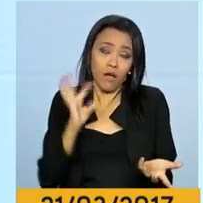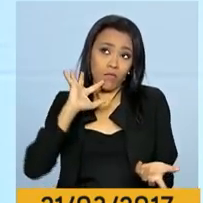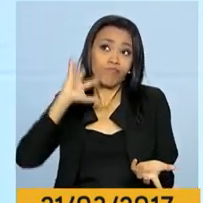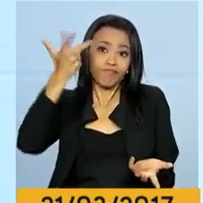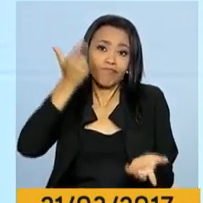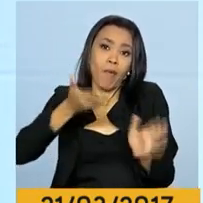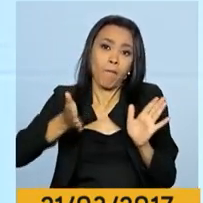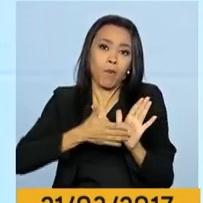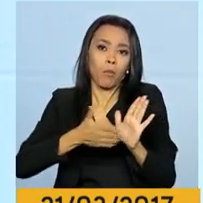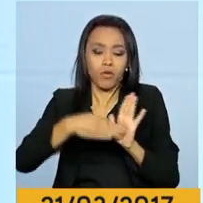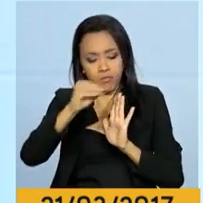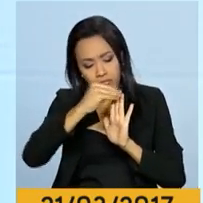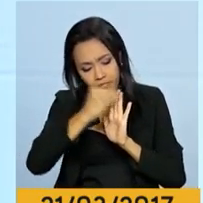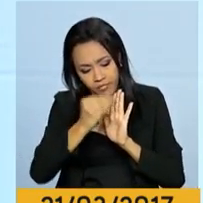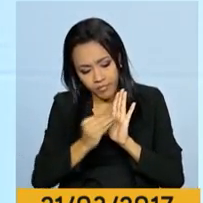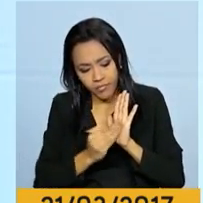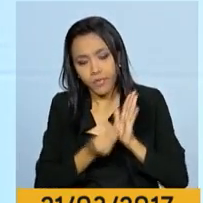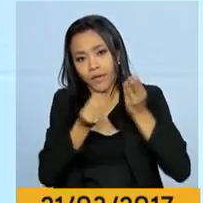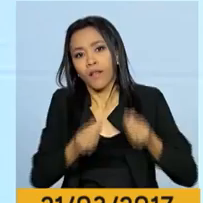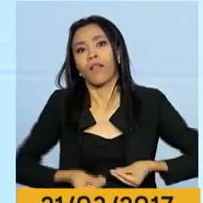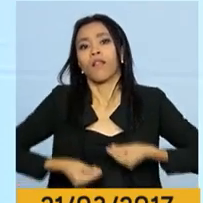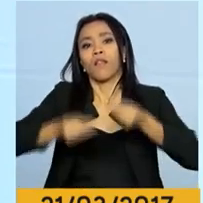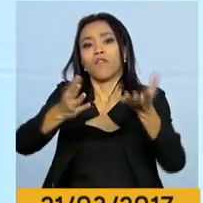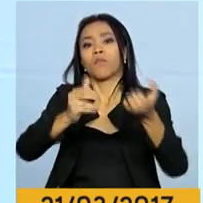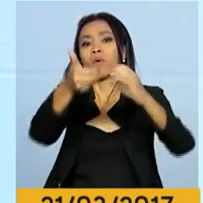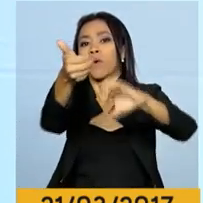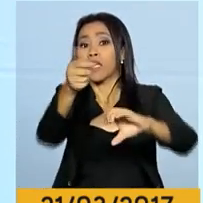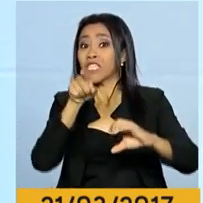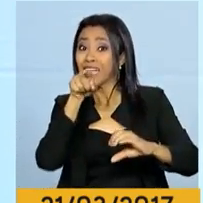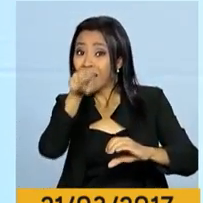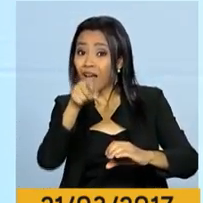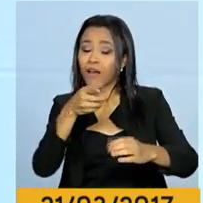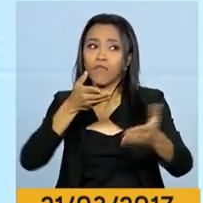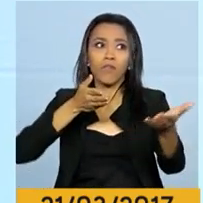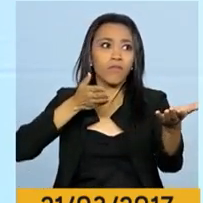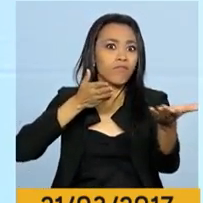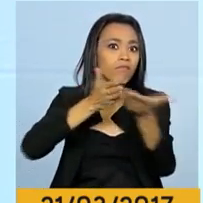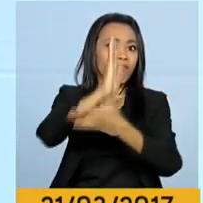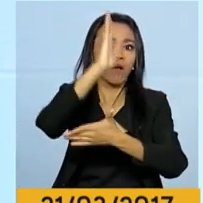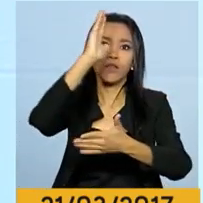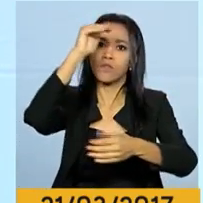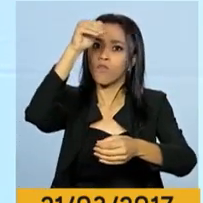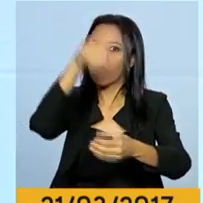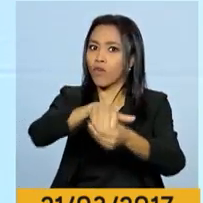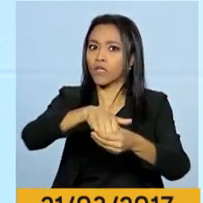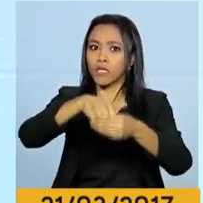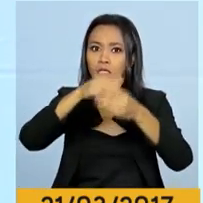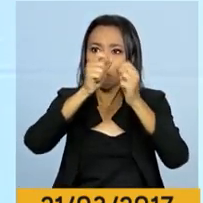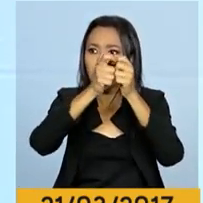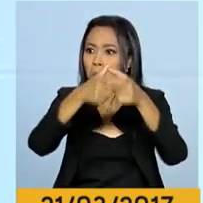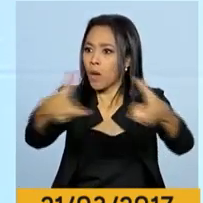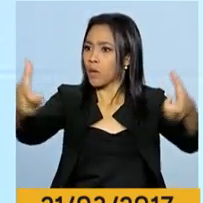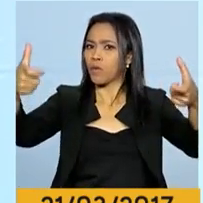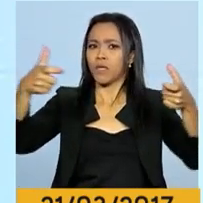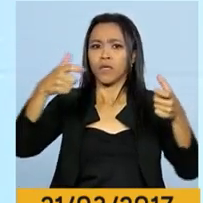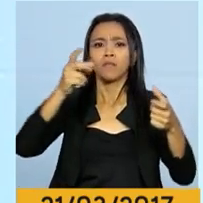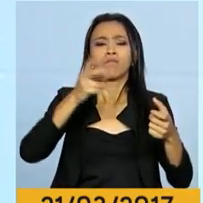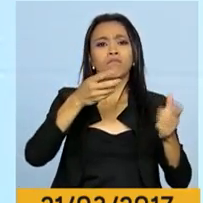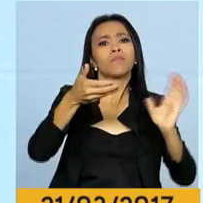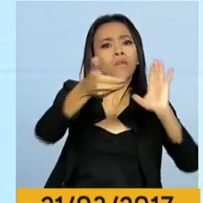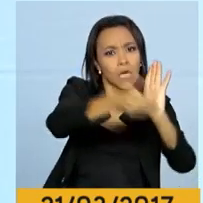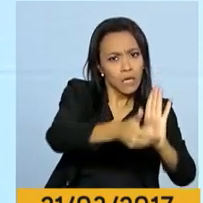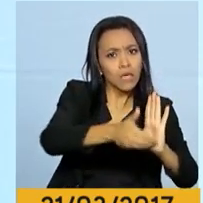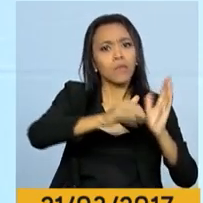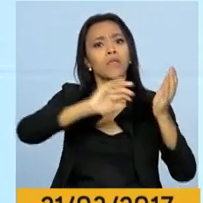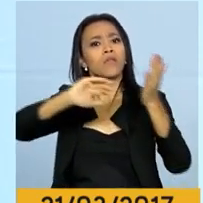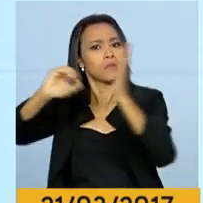proposta para o Congresso Nacional e ela foi aprovada por maioria expressiva, tanto na Câmara como